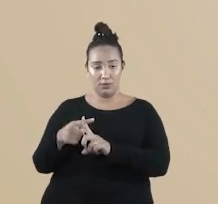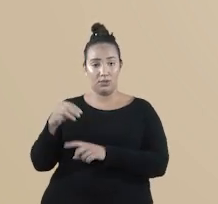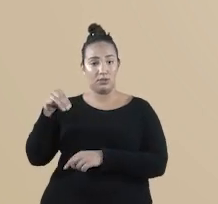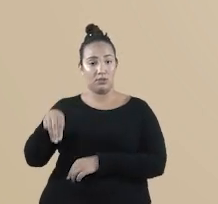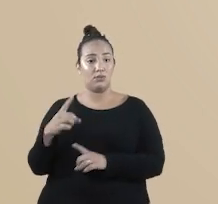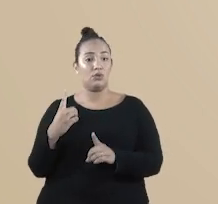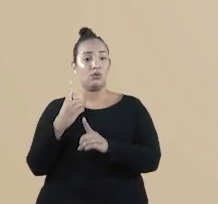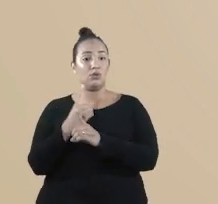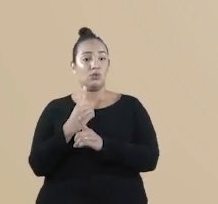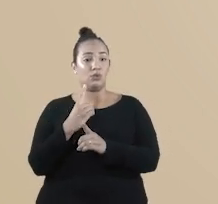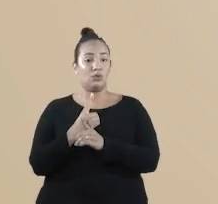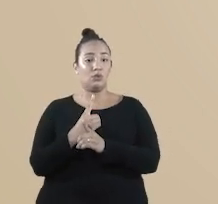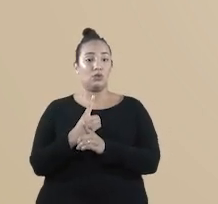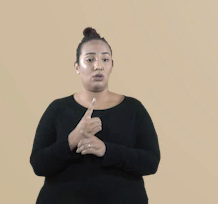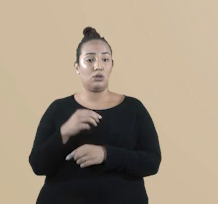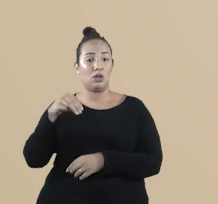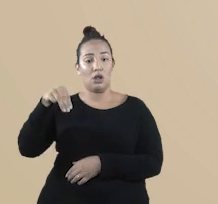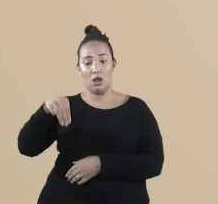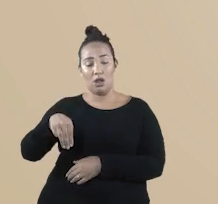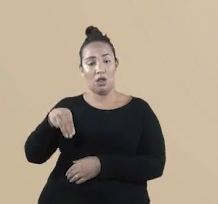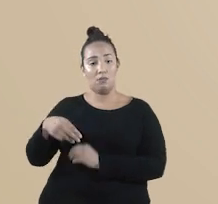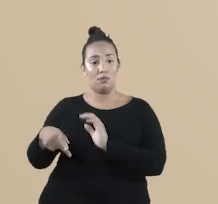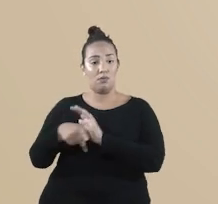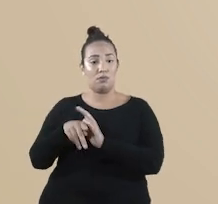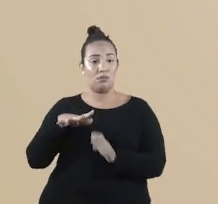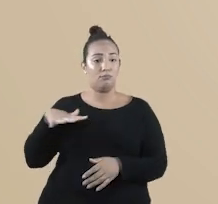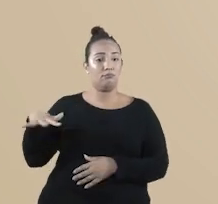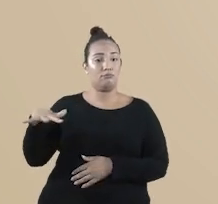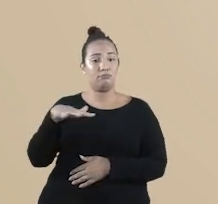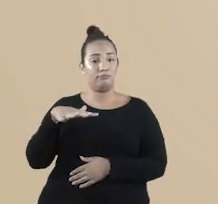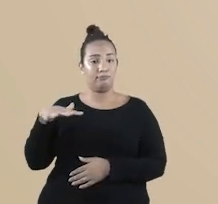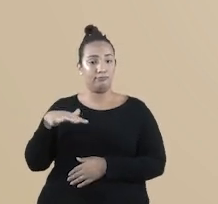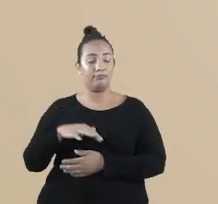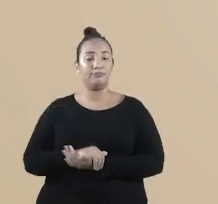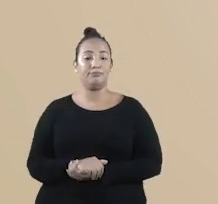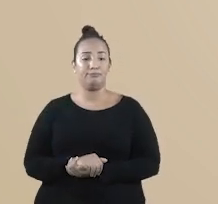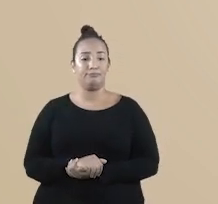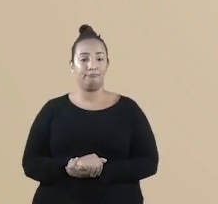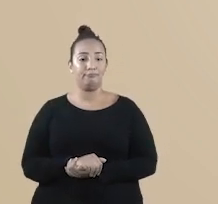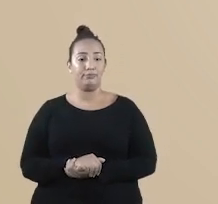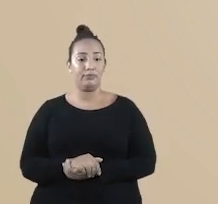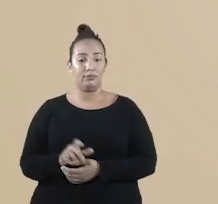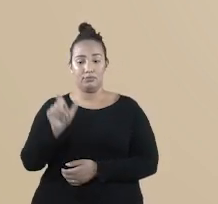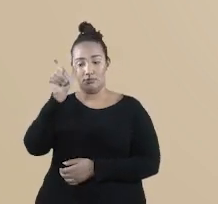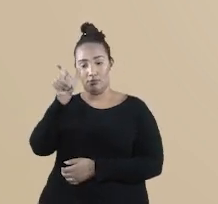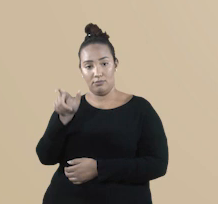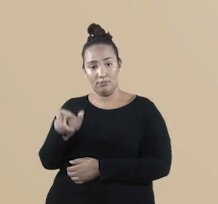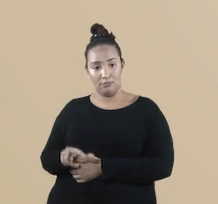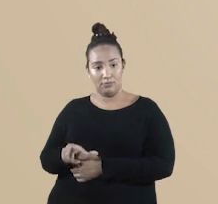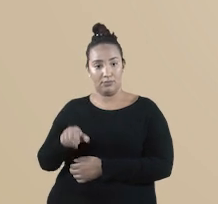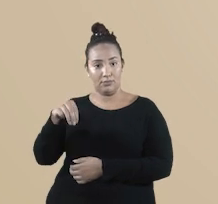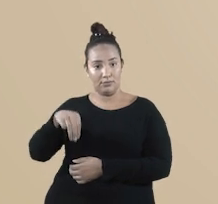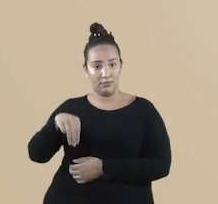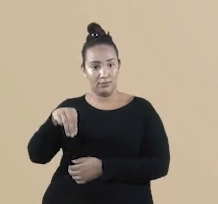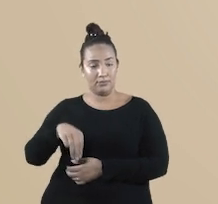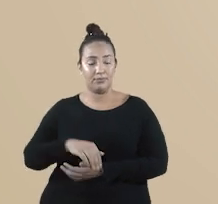vezes M, encontre o lado representado pela letra M do terreno que está